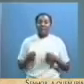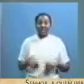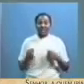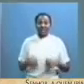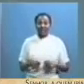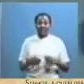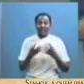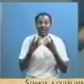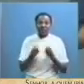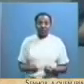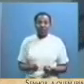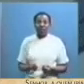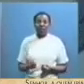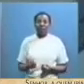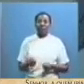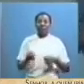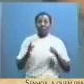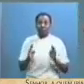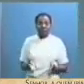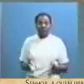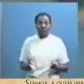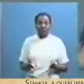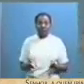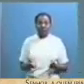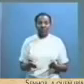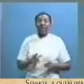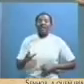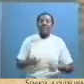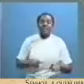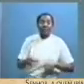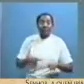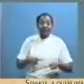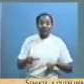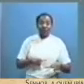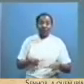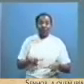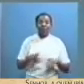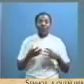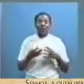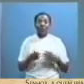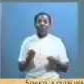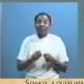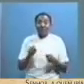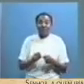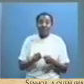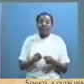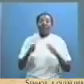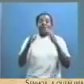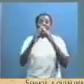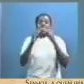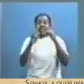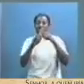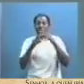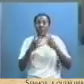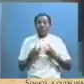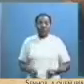infinito. Jesus morreu na cruz por mim. Jesus deu o seu corpo. Eu não posso dar o meu corpo para o pecado. Eu não posso me estragar mais. Não, eu sou